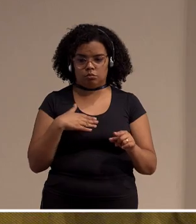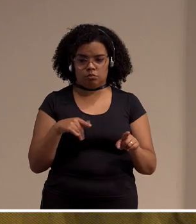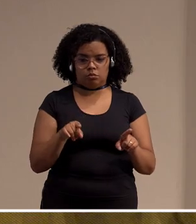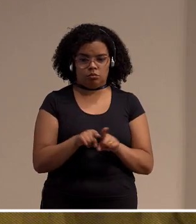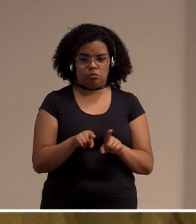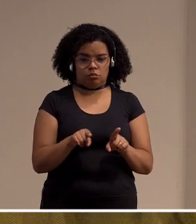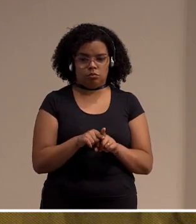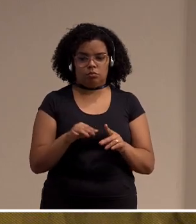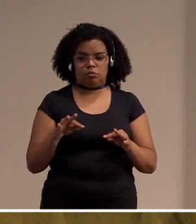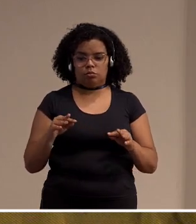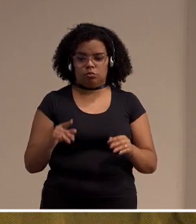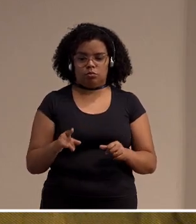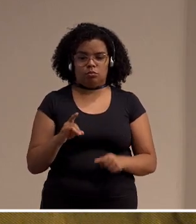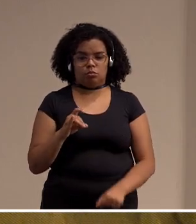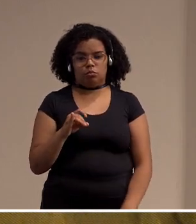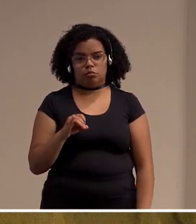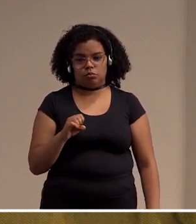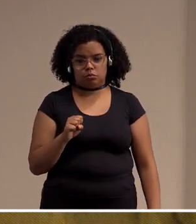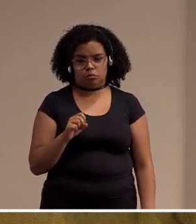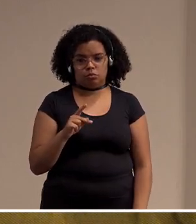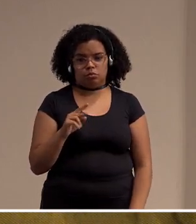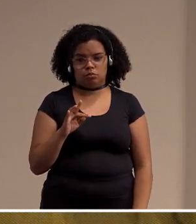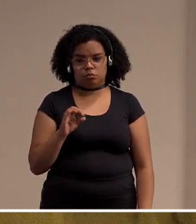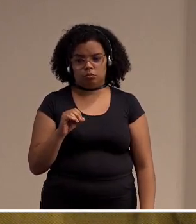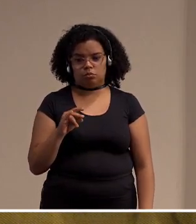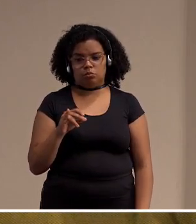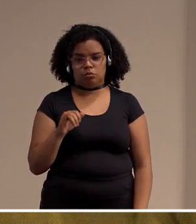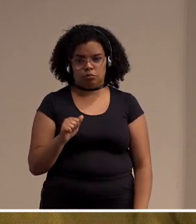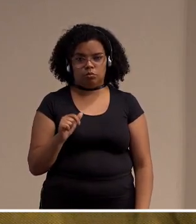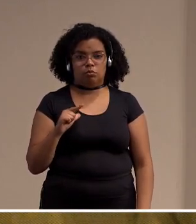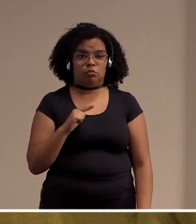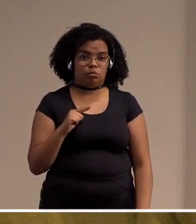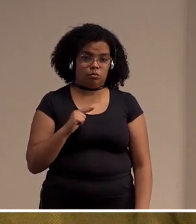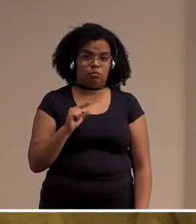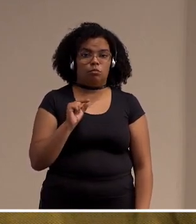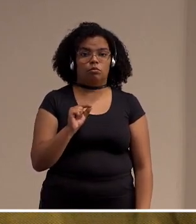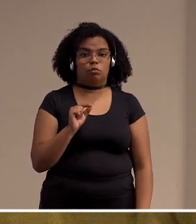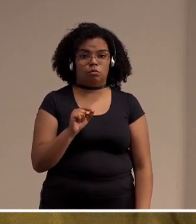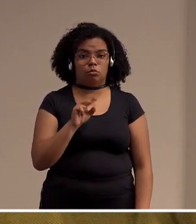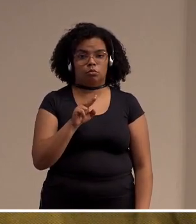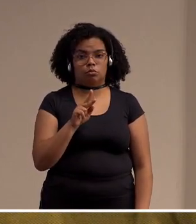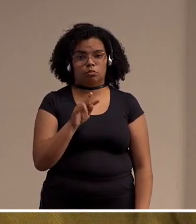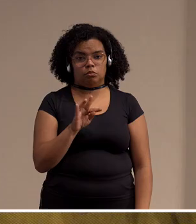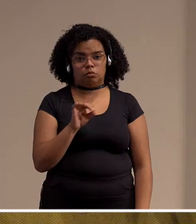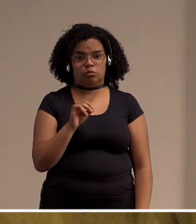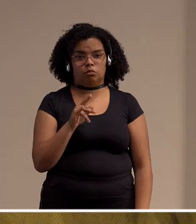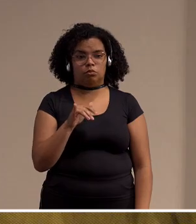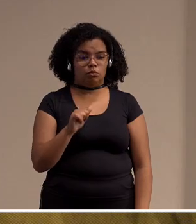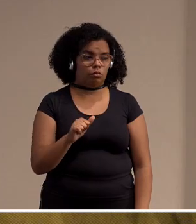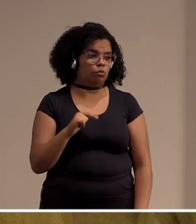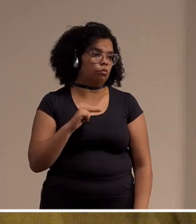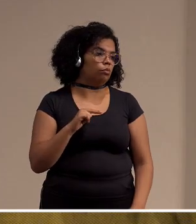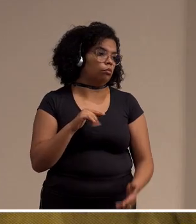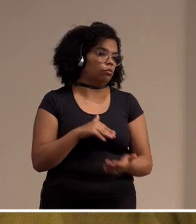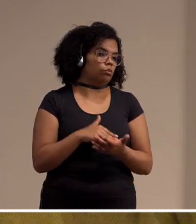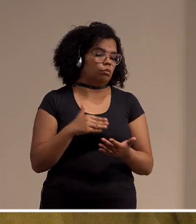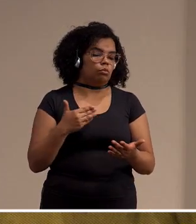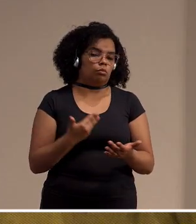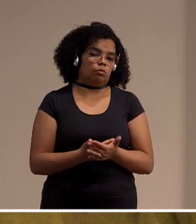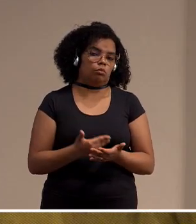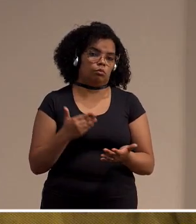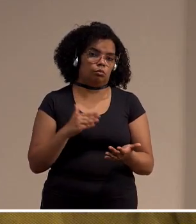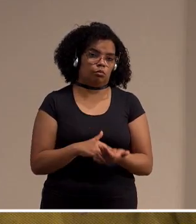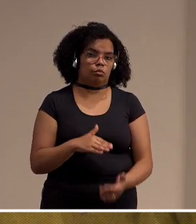Eu acho interessante para mim, porque também tem umas distopias mais em qualidade e em reflexão de interpretação no presente. Mas eu acho